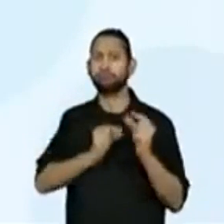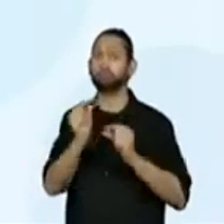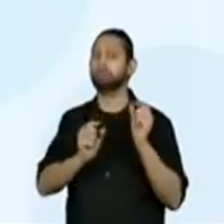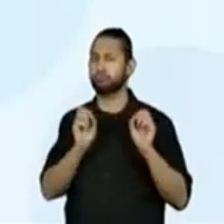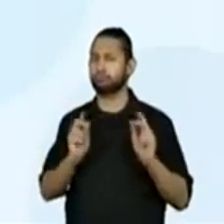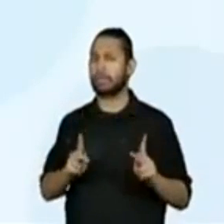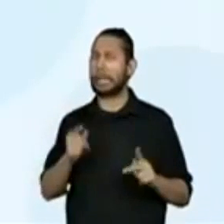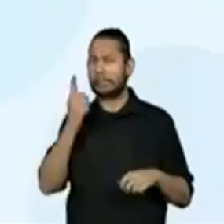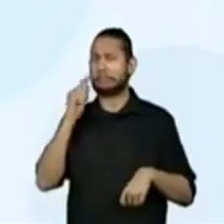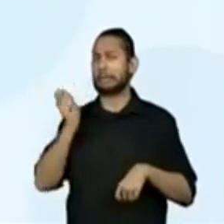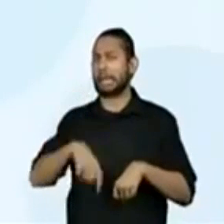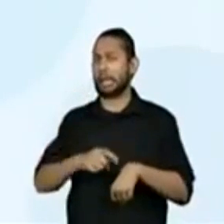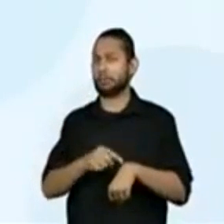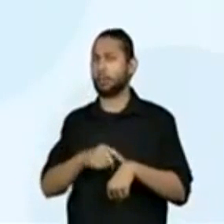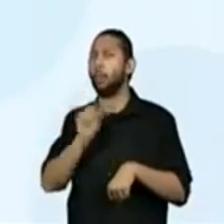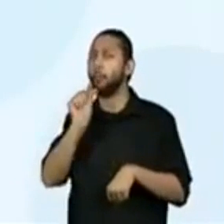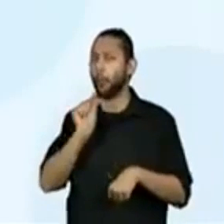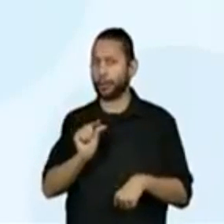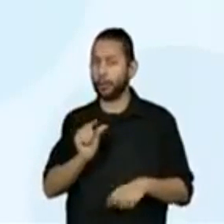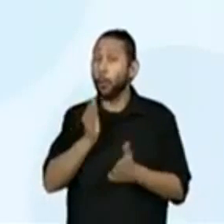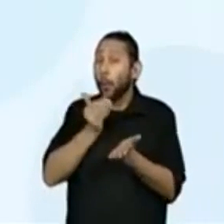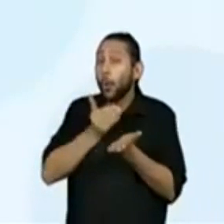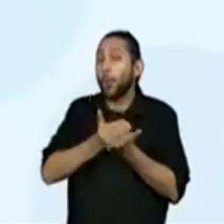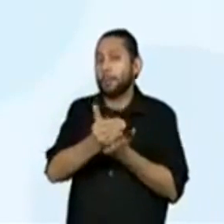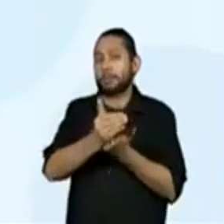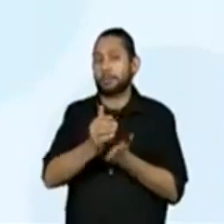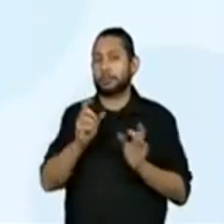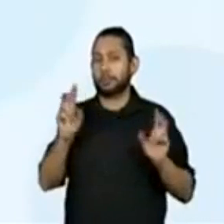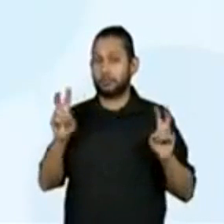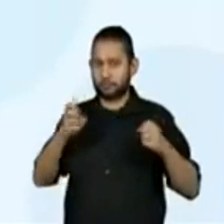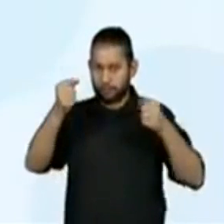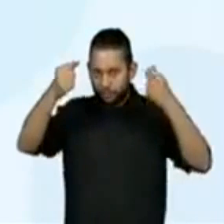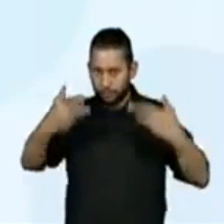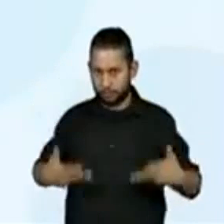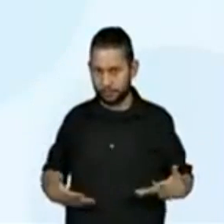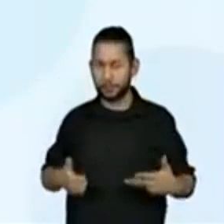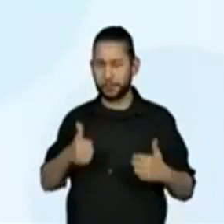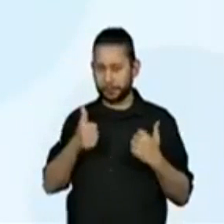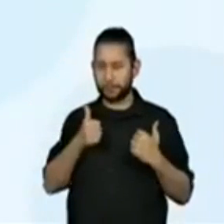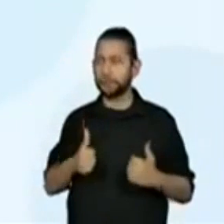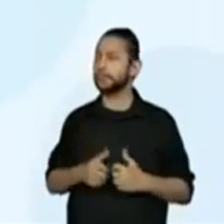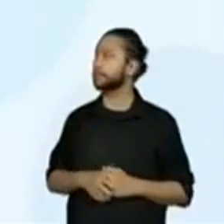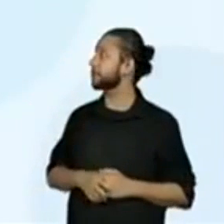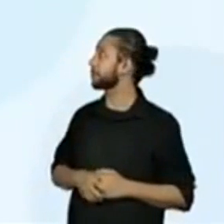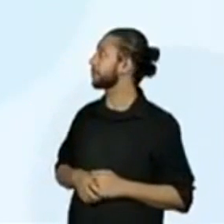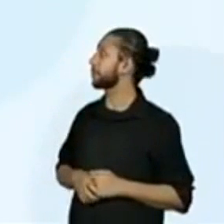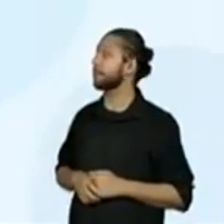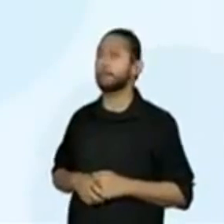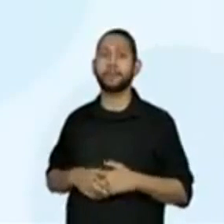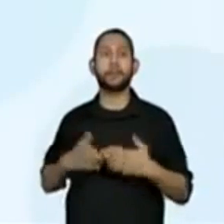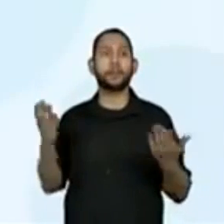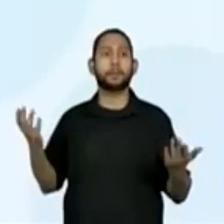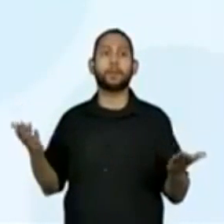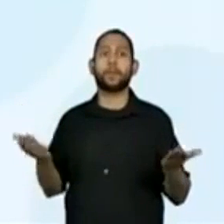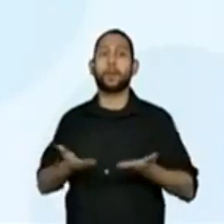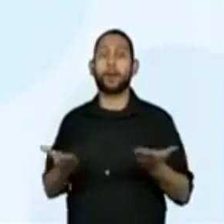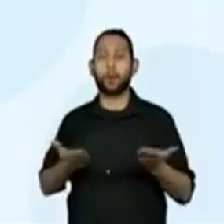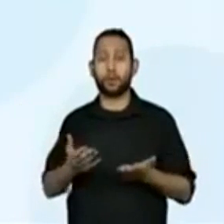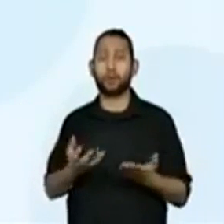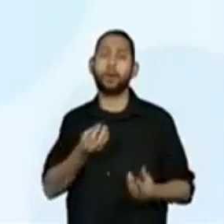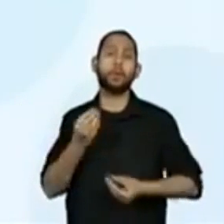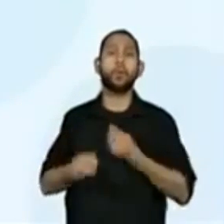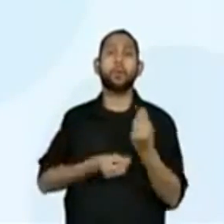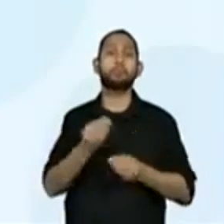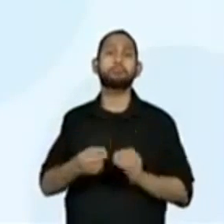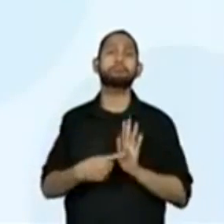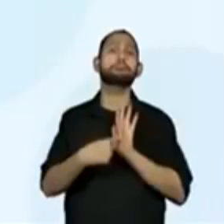complexo. Mas a gente vai dar uma introduçãozinha e aí a gente volta, tá bom? Em outro momento. Escreva como se